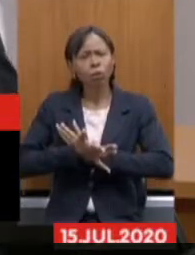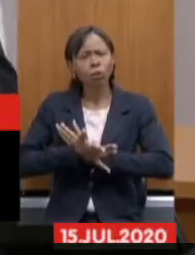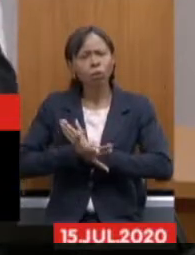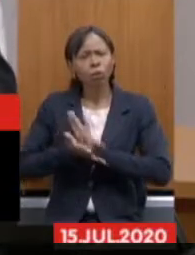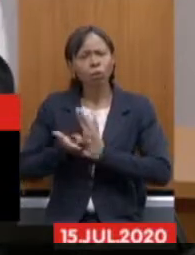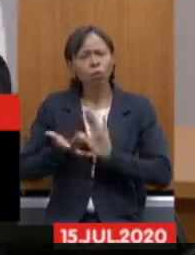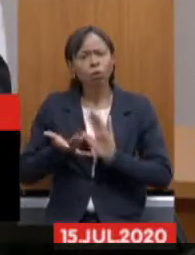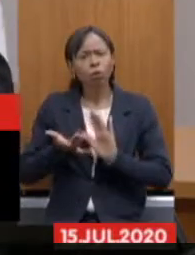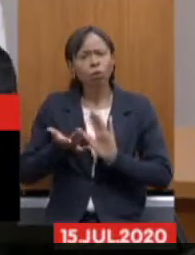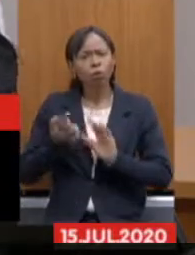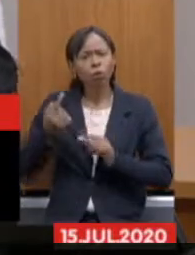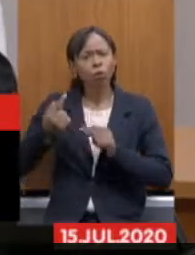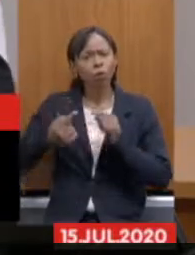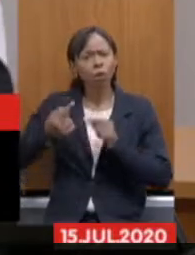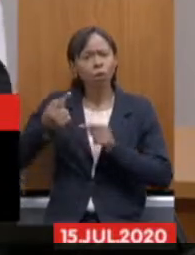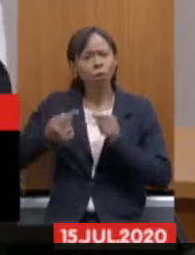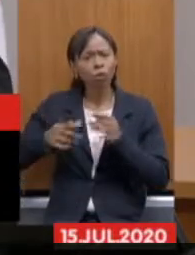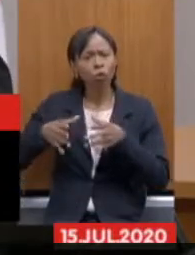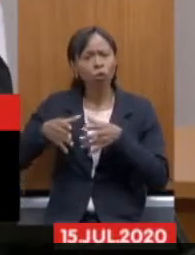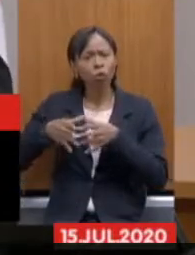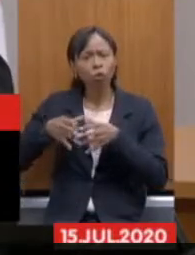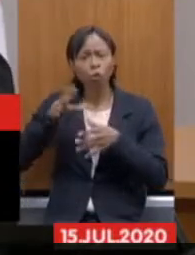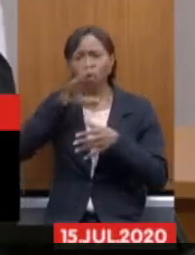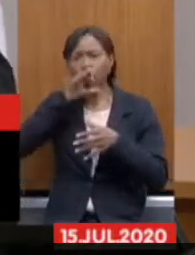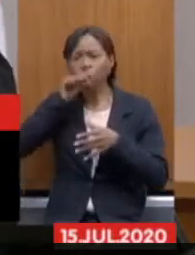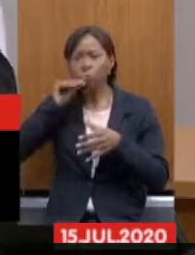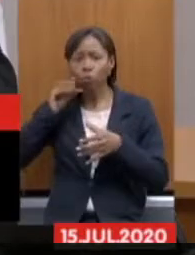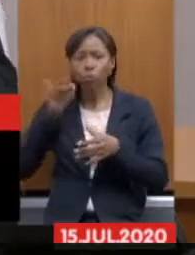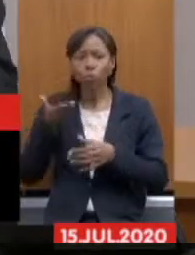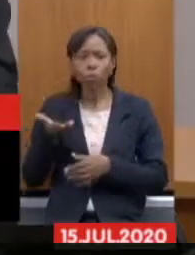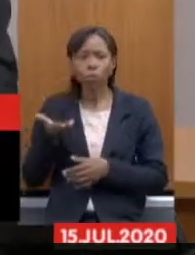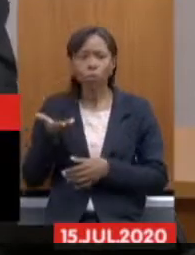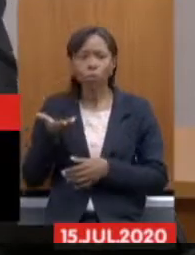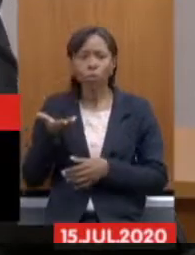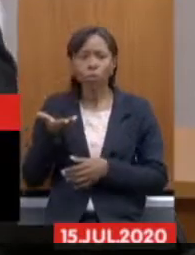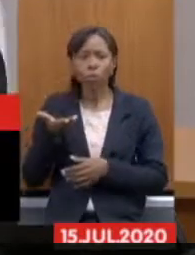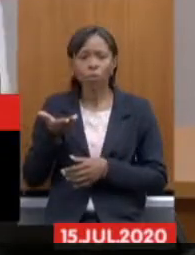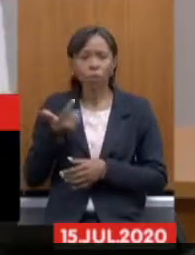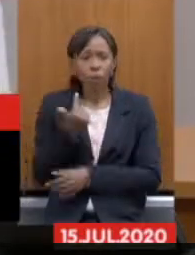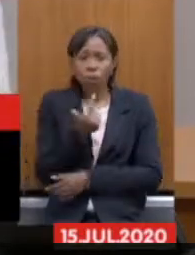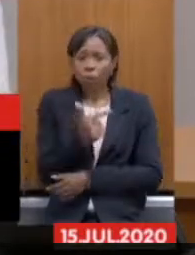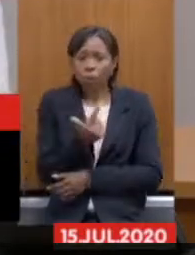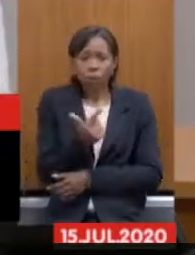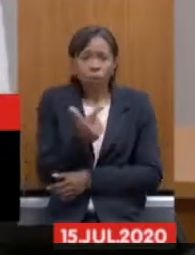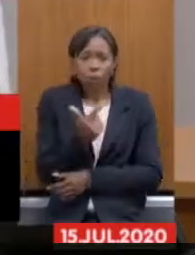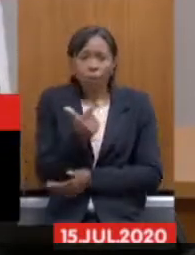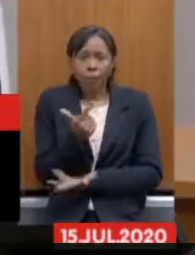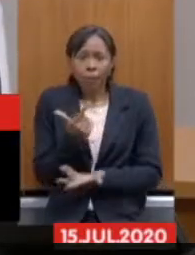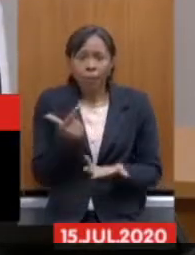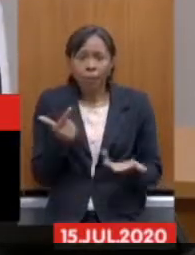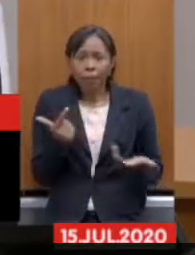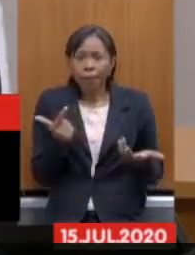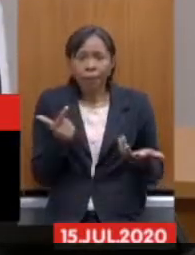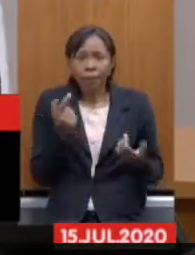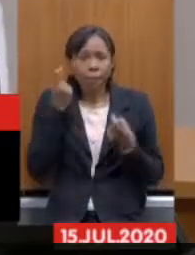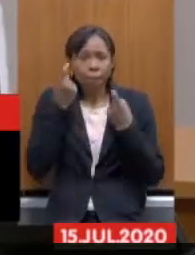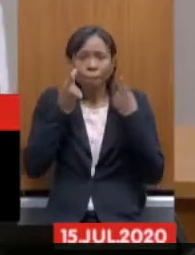é reivindicatória dos lagos dos servidores ou seja não há nenhuma é